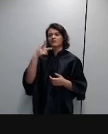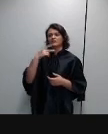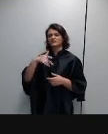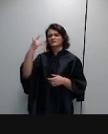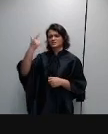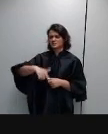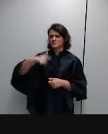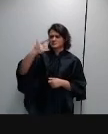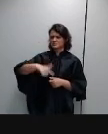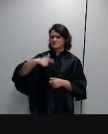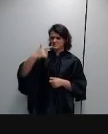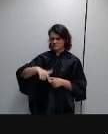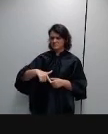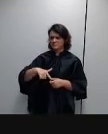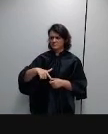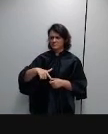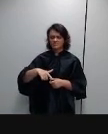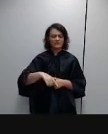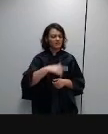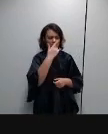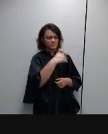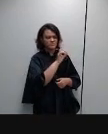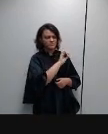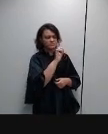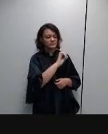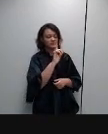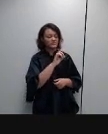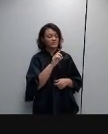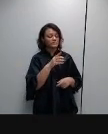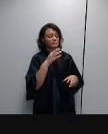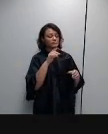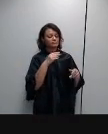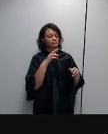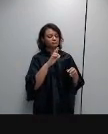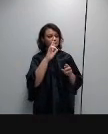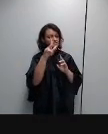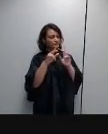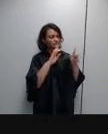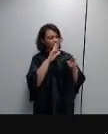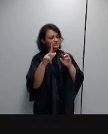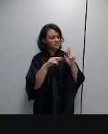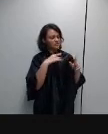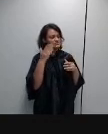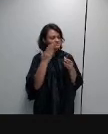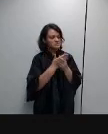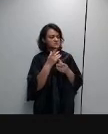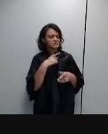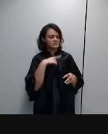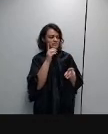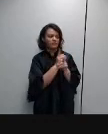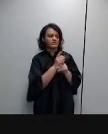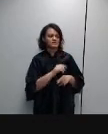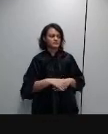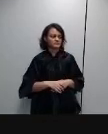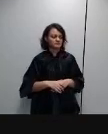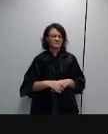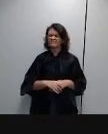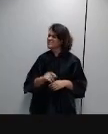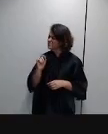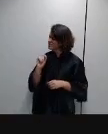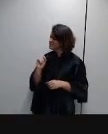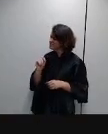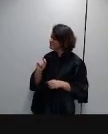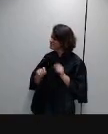não é repetitivo não são base e divergência em um processo de blog em movimento